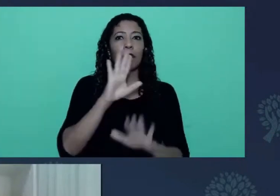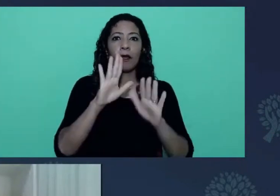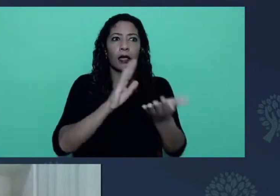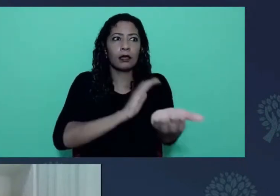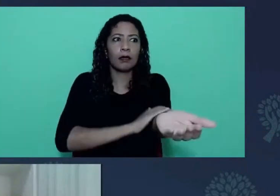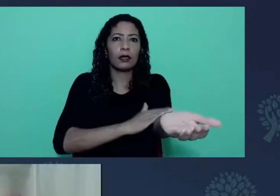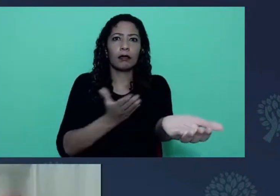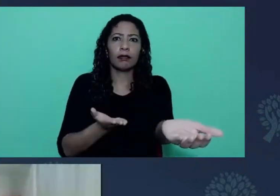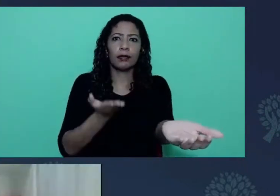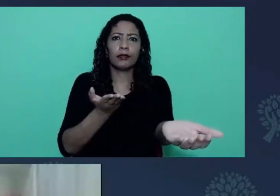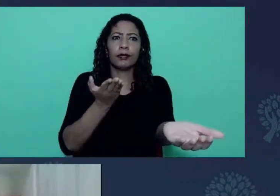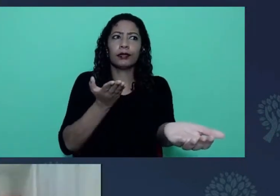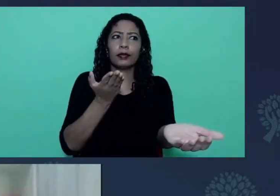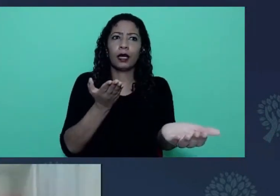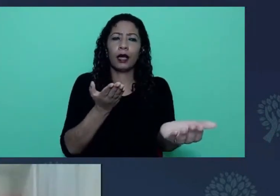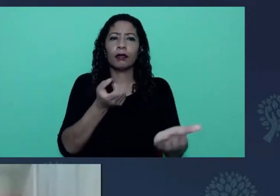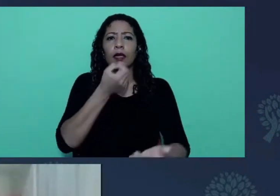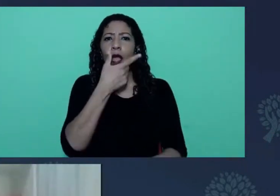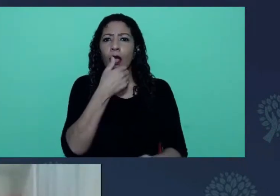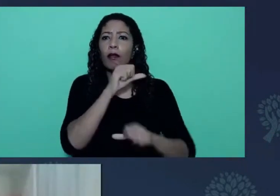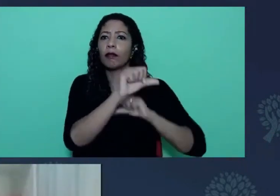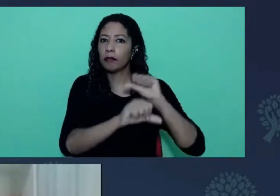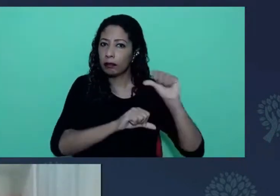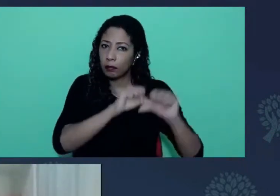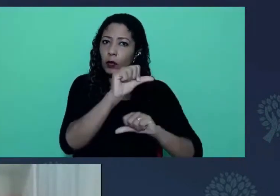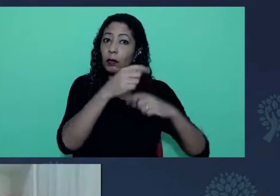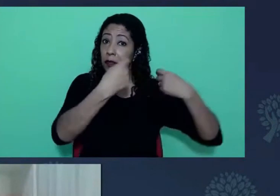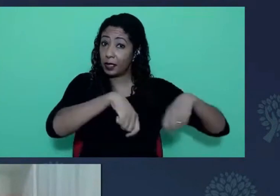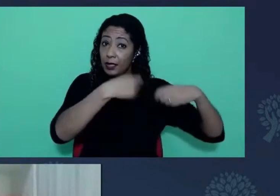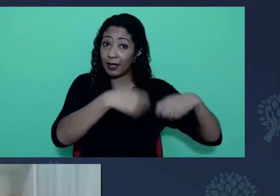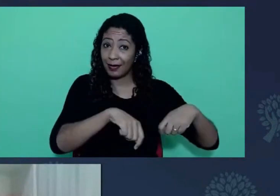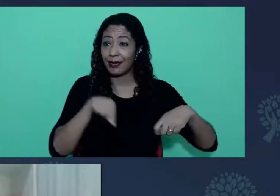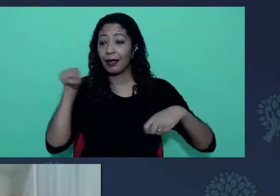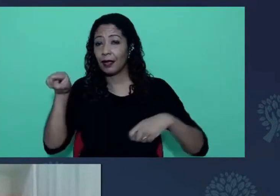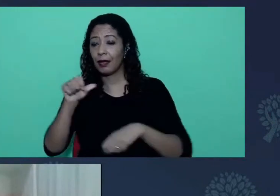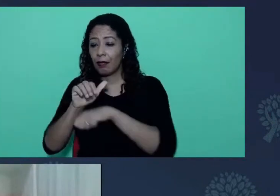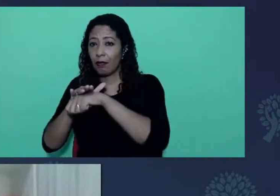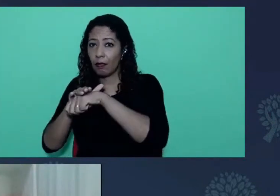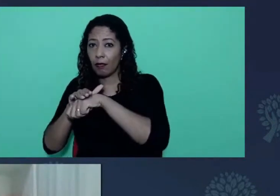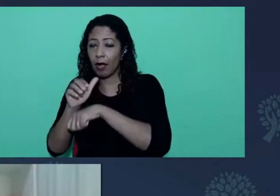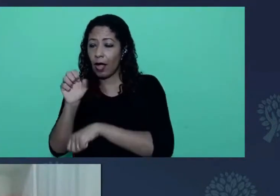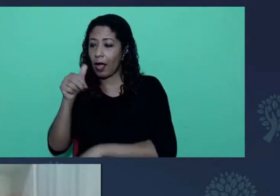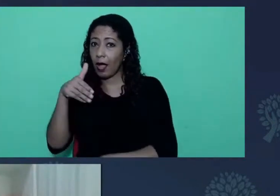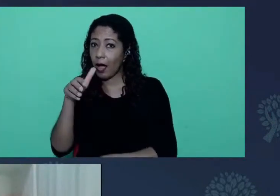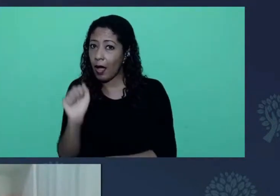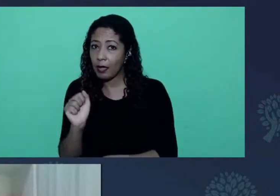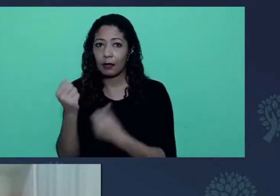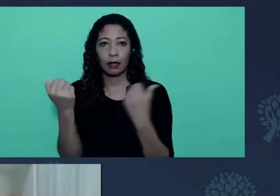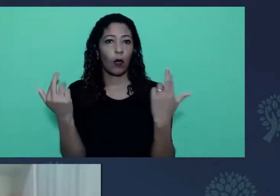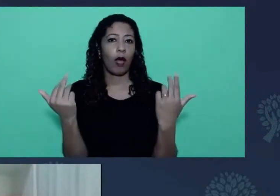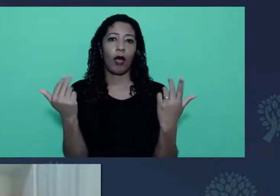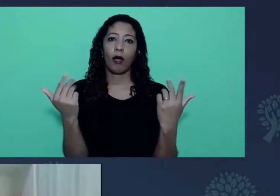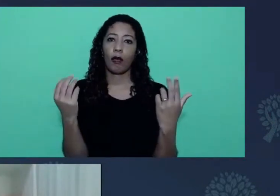quer dizer que eu preciso mudar a medicação e ajustar a medicação. Para asma funciona do mesmo jeito. Se está tendo